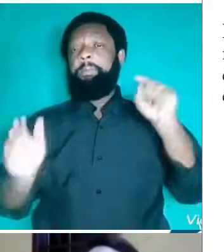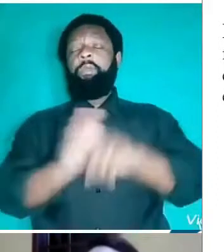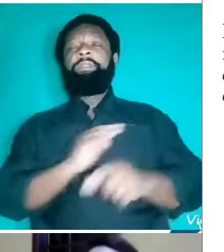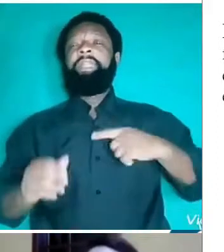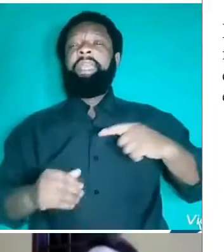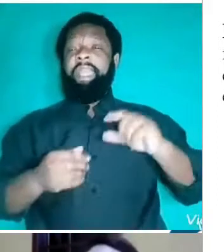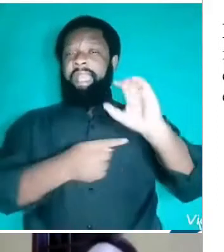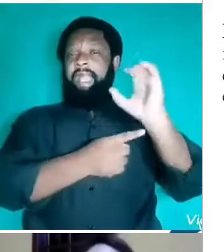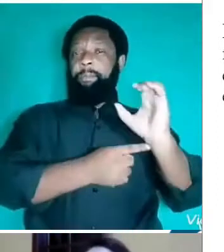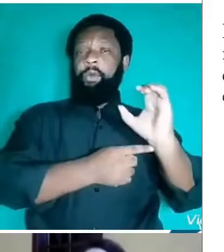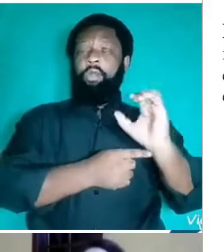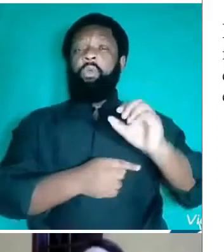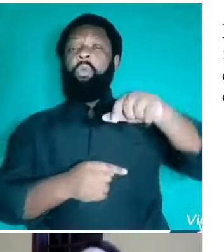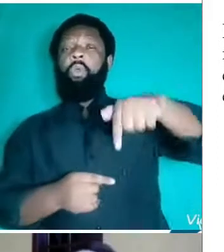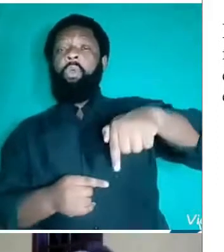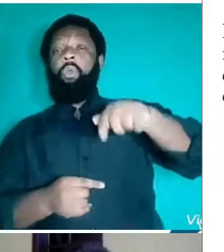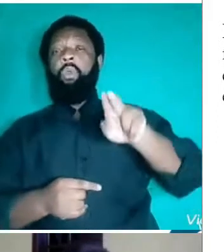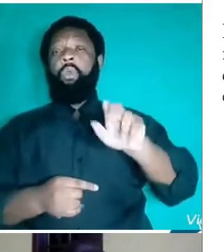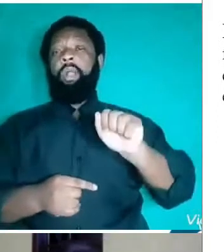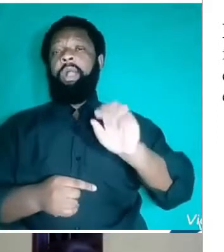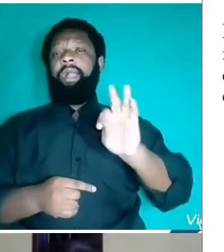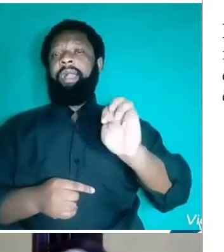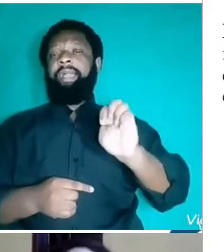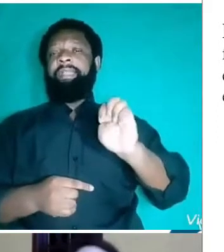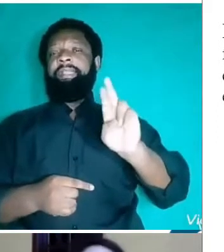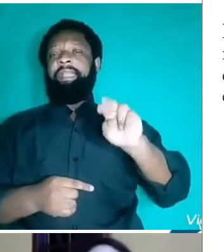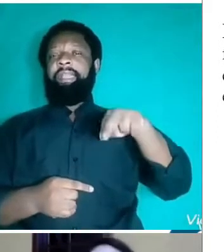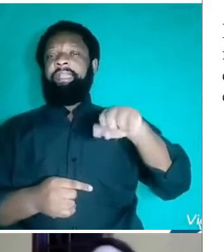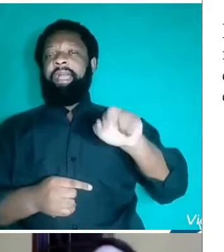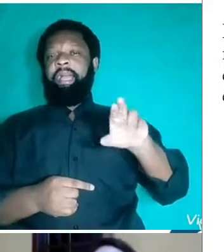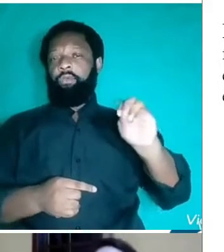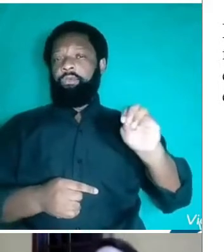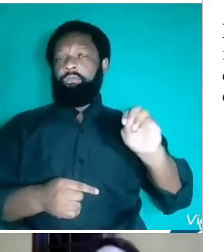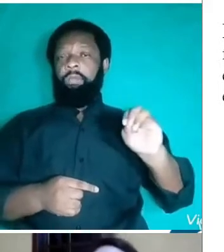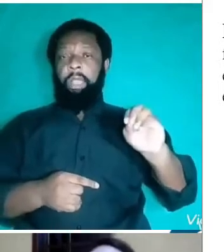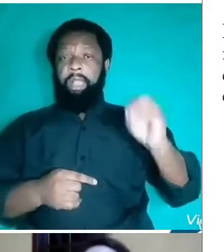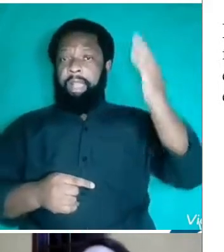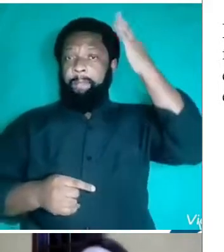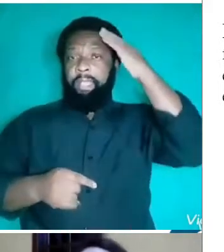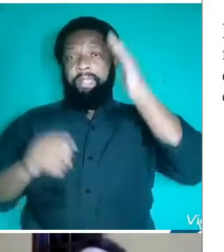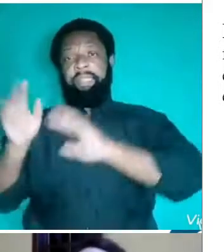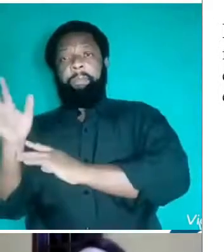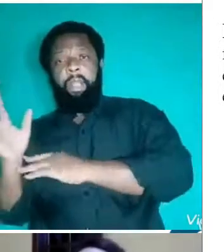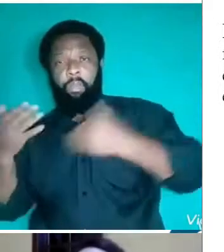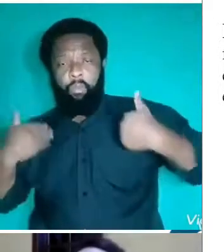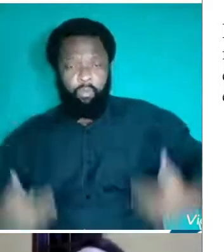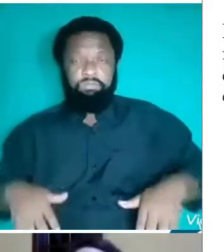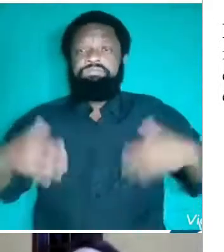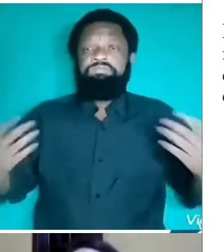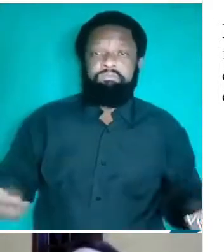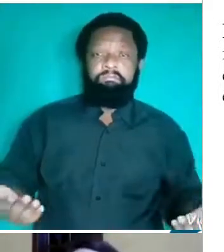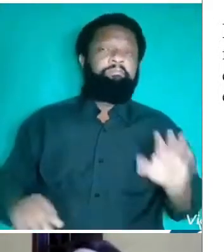a quantidade de outros carbonos a que ele está ligado. Então, o carbono quaternário é aquele que está